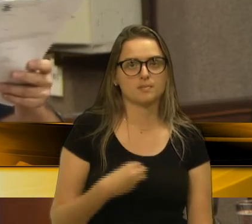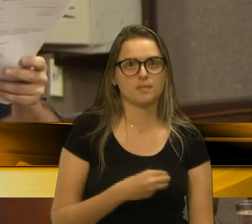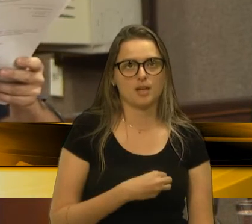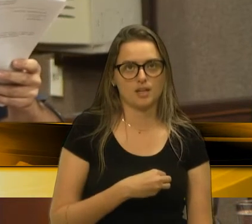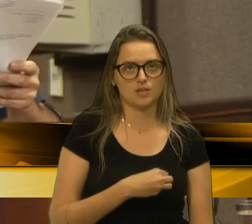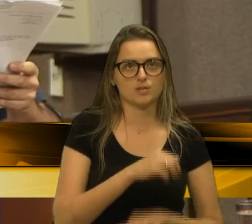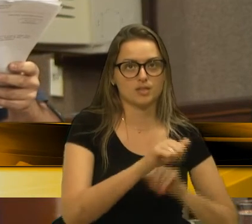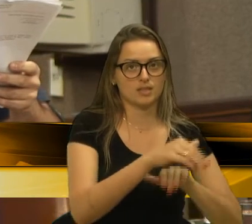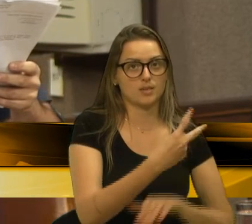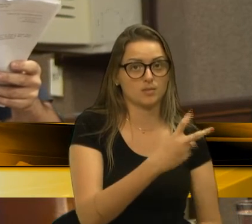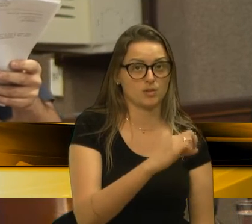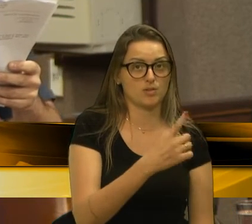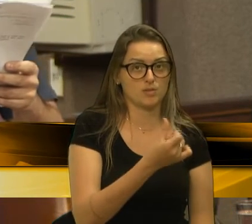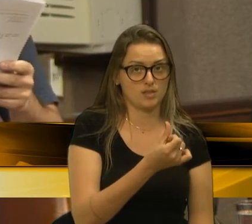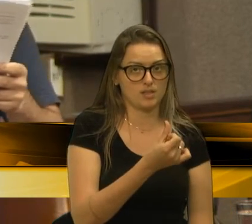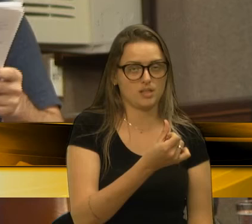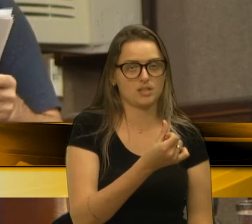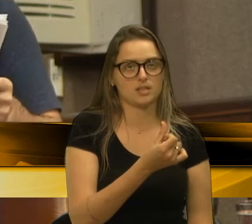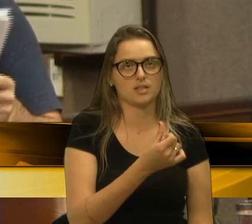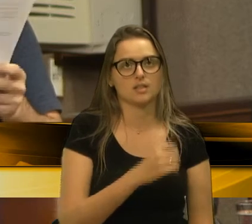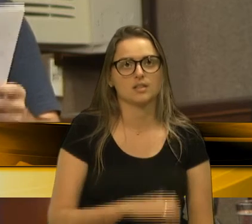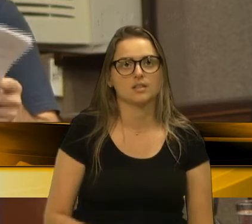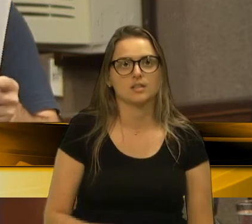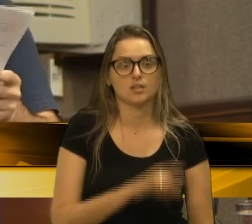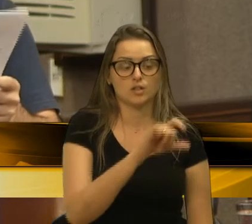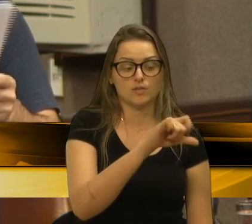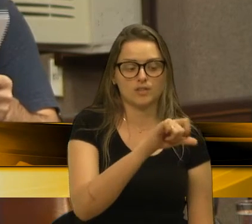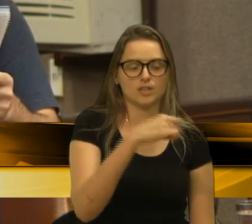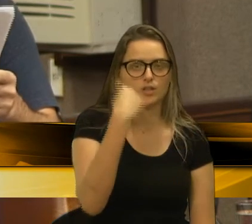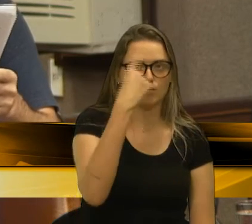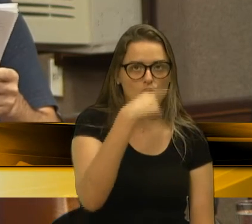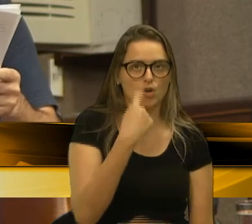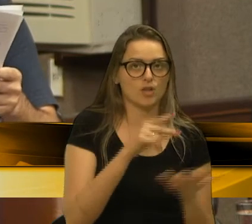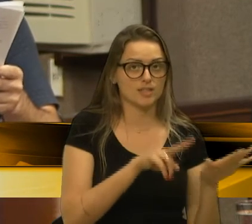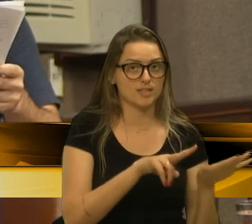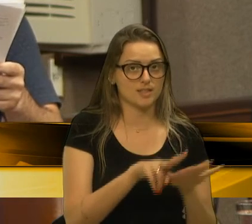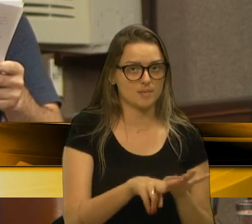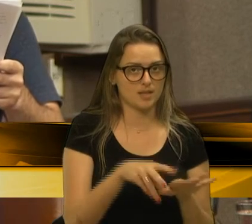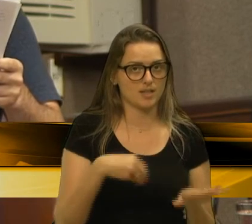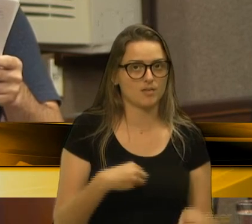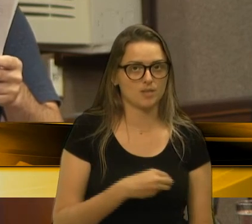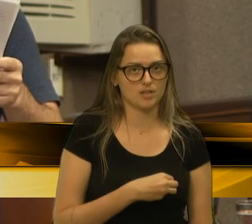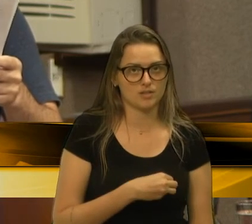Setembro de 2016, vereadora Tatiane, 99 horas semanais.